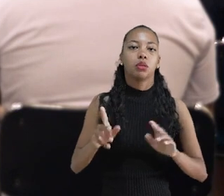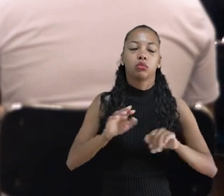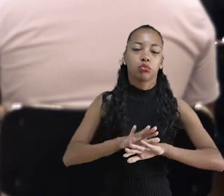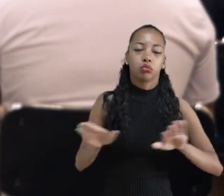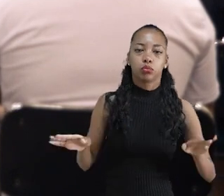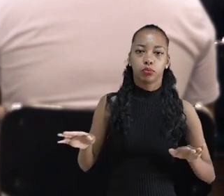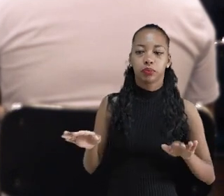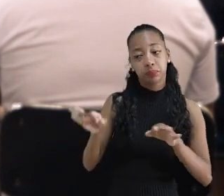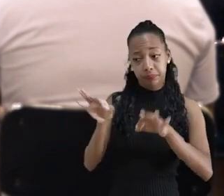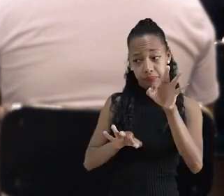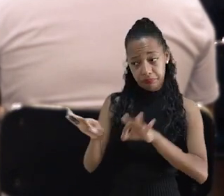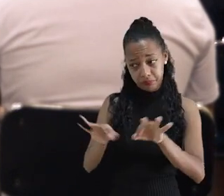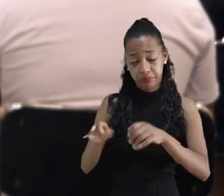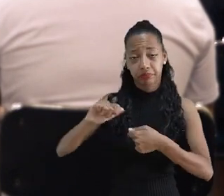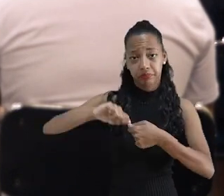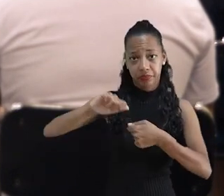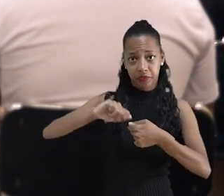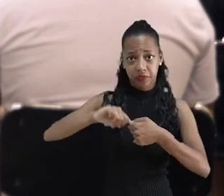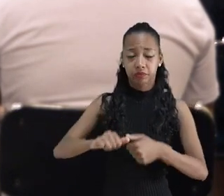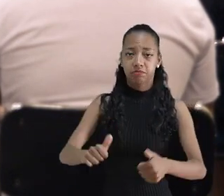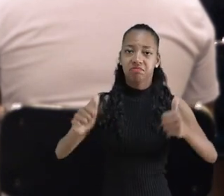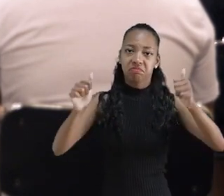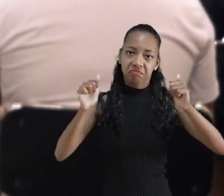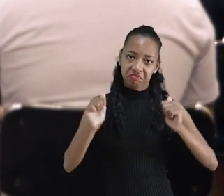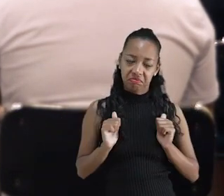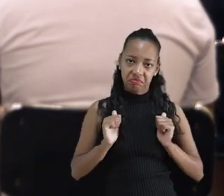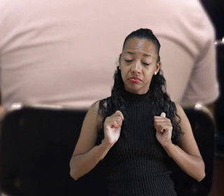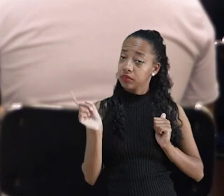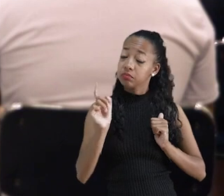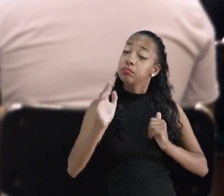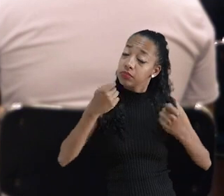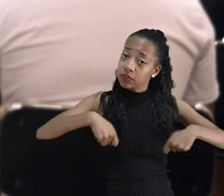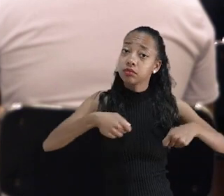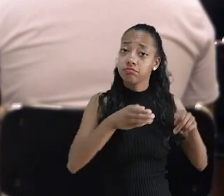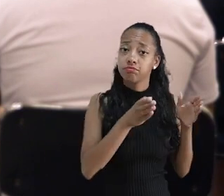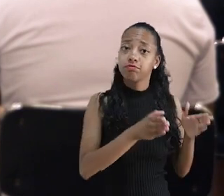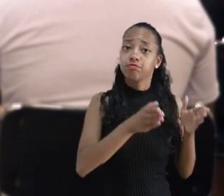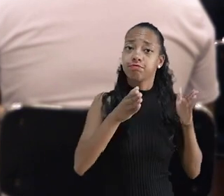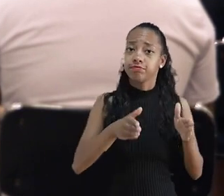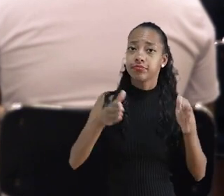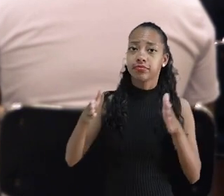comunicando né Eh mas a gente precisava também de uma organização